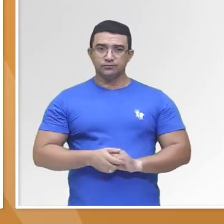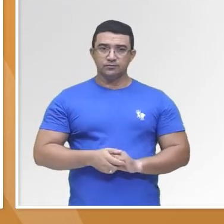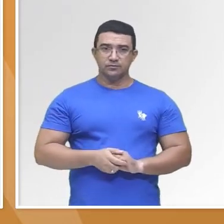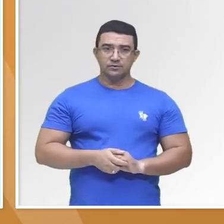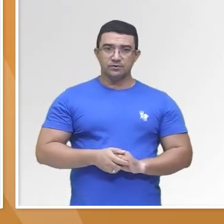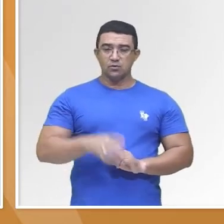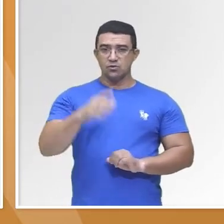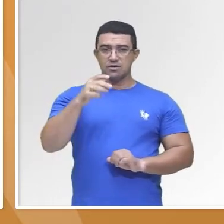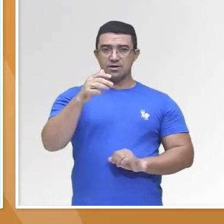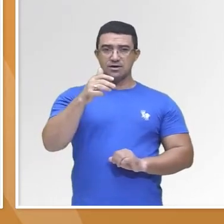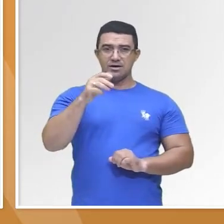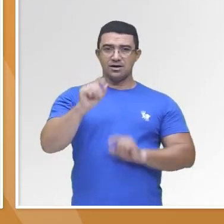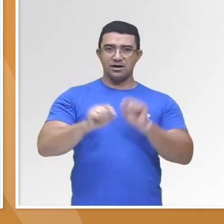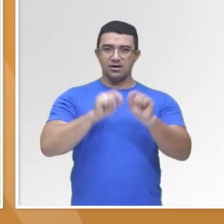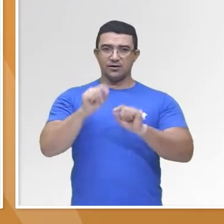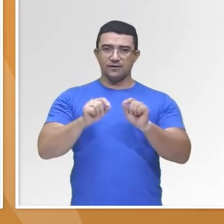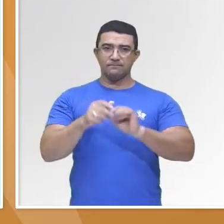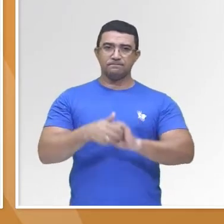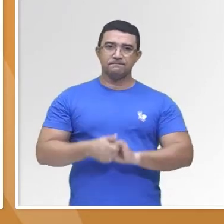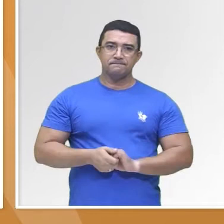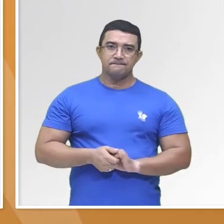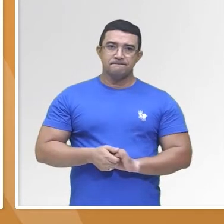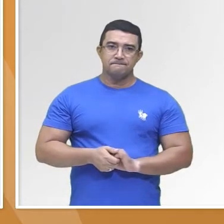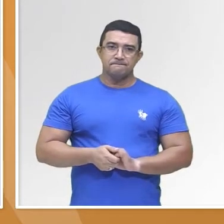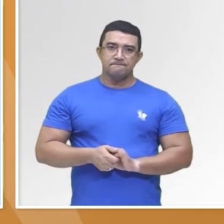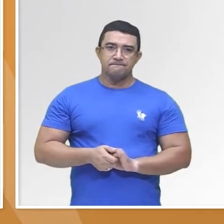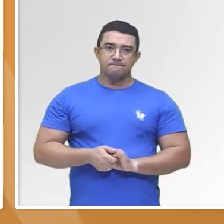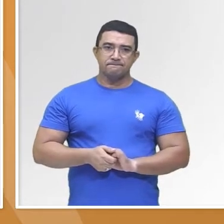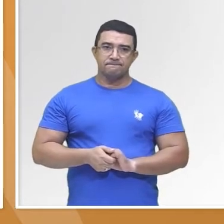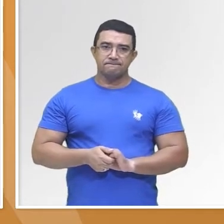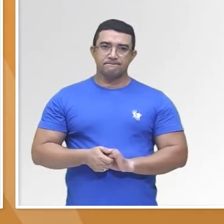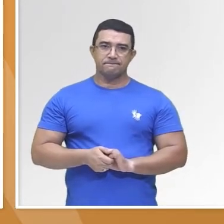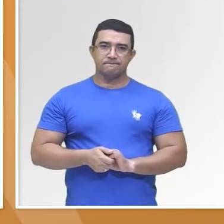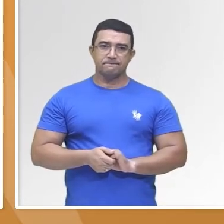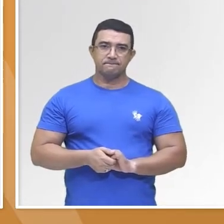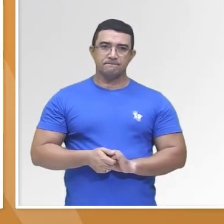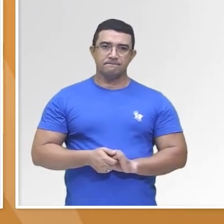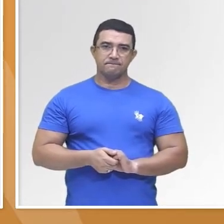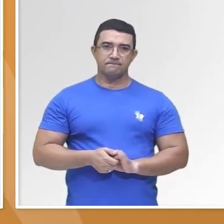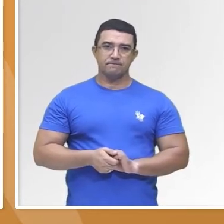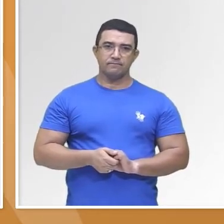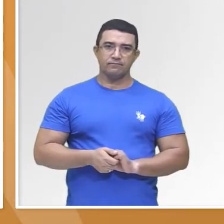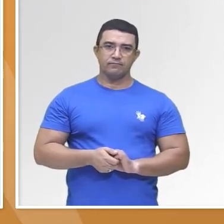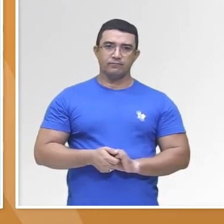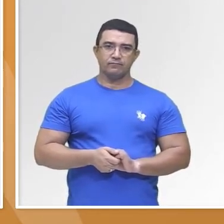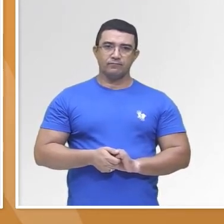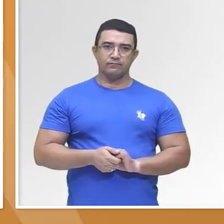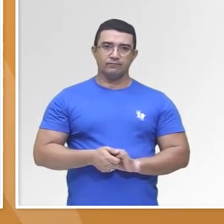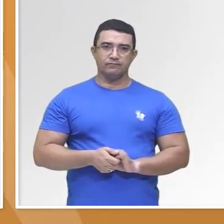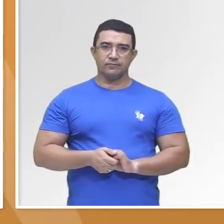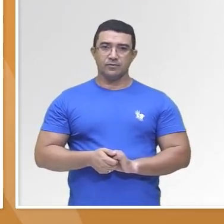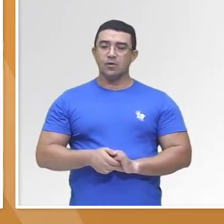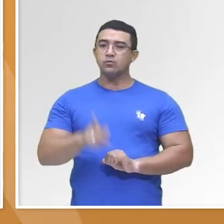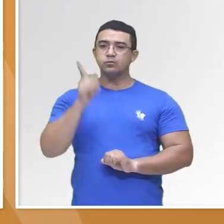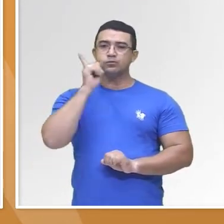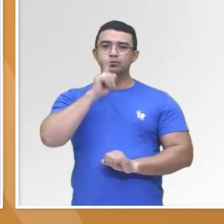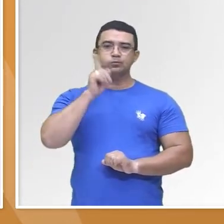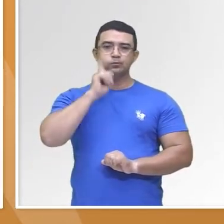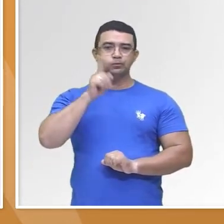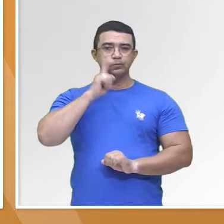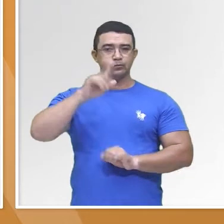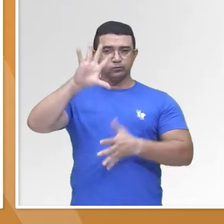né? Já a África, 16% da população mundial. O continente americano concentra em